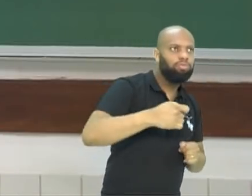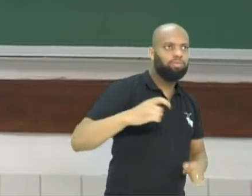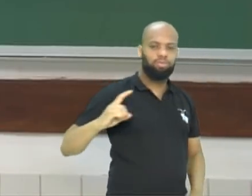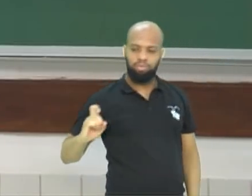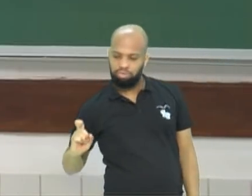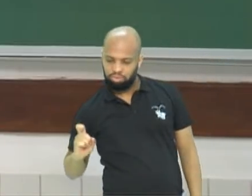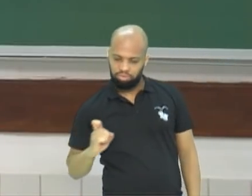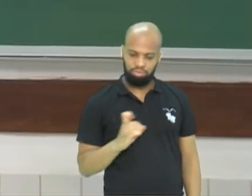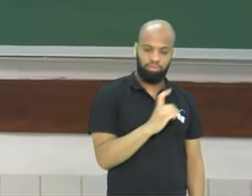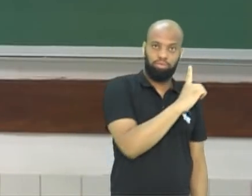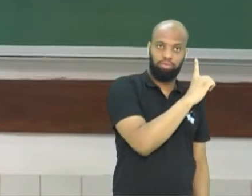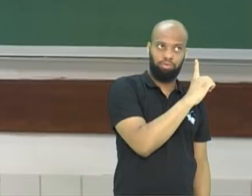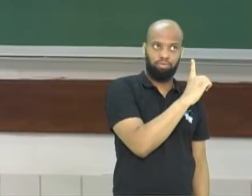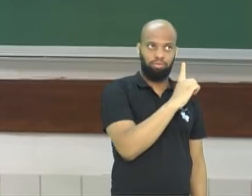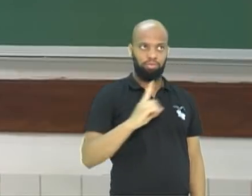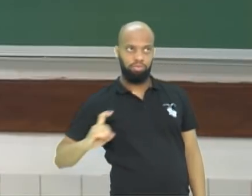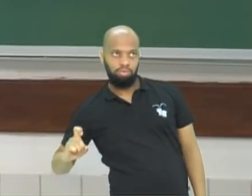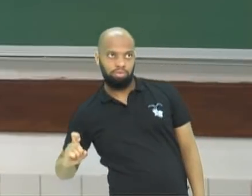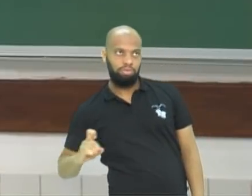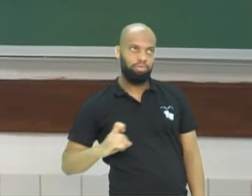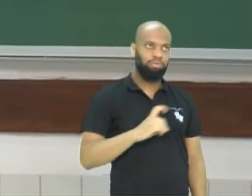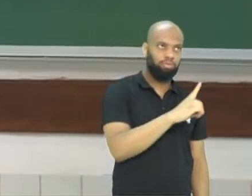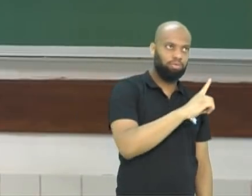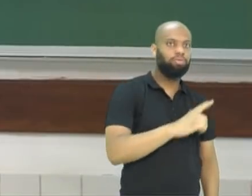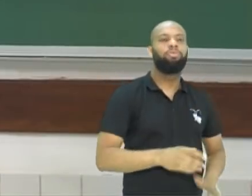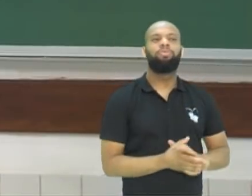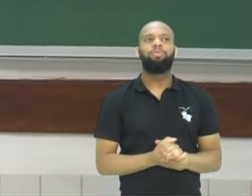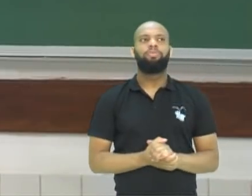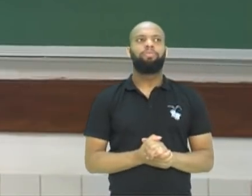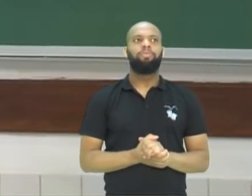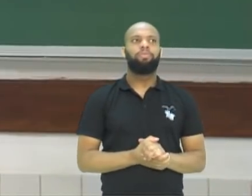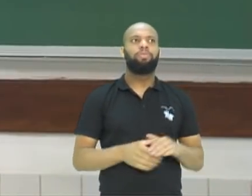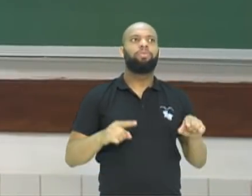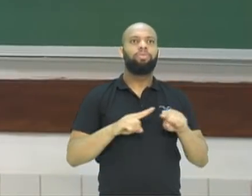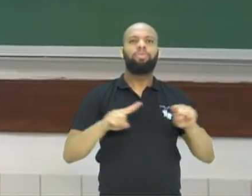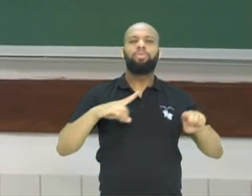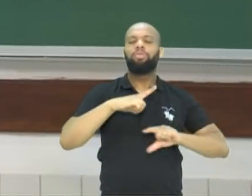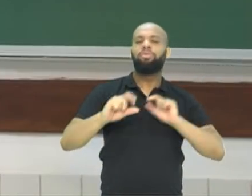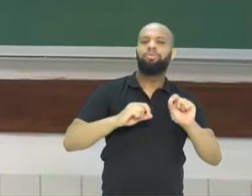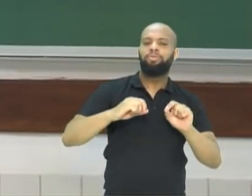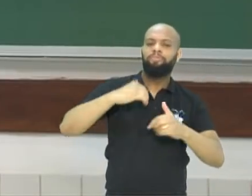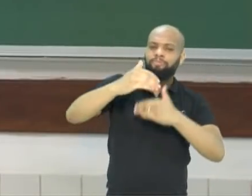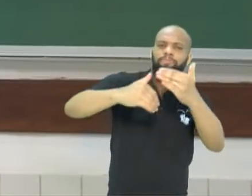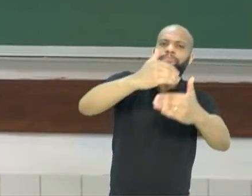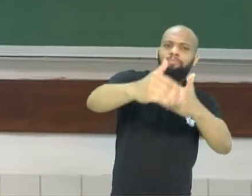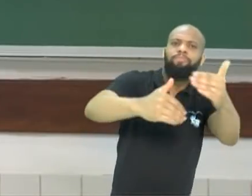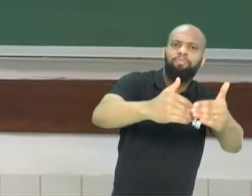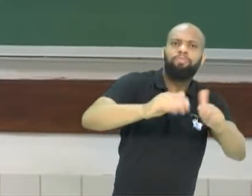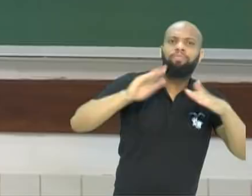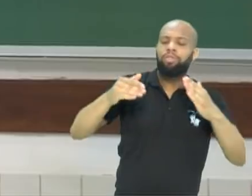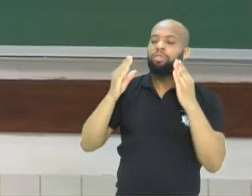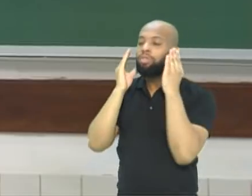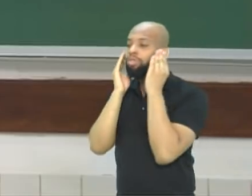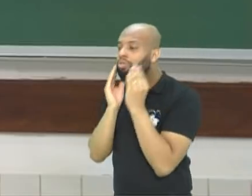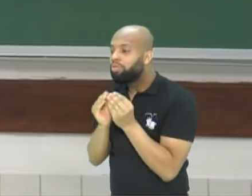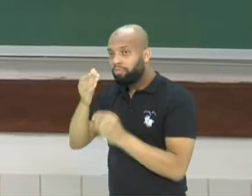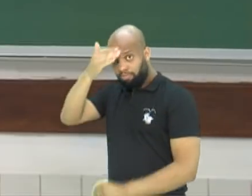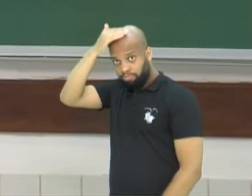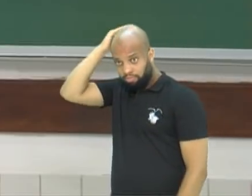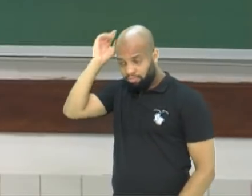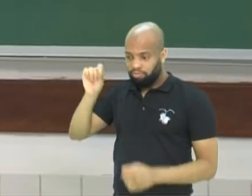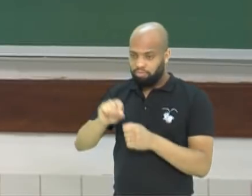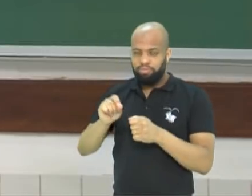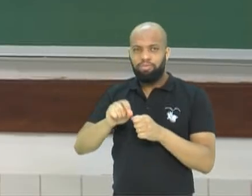evolucionismo. Beleza? Mas só que, com o passar do tempo, o Darwin foi fazendo seus